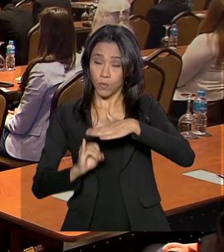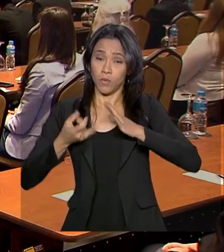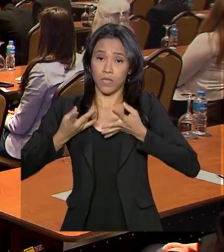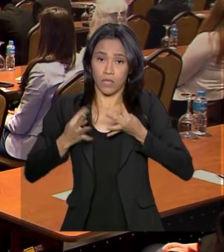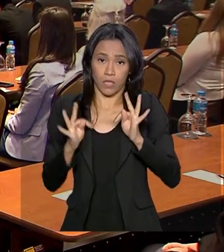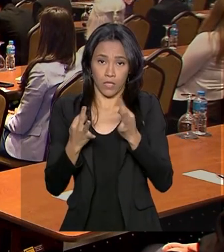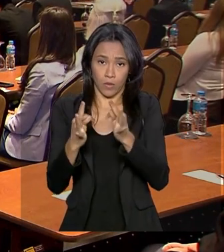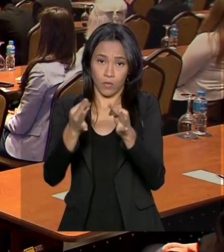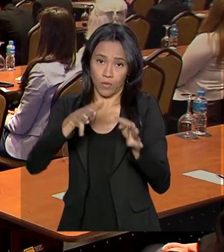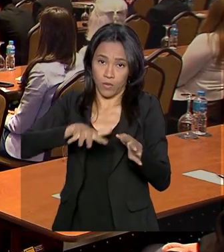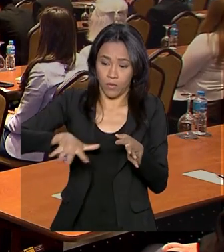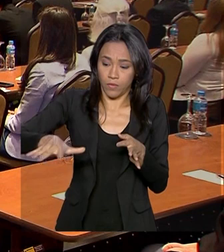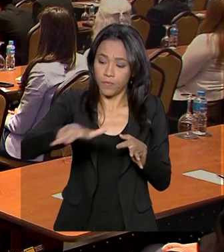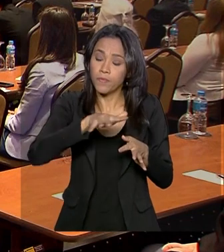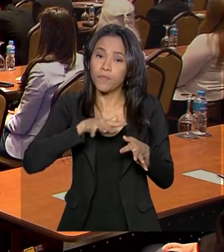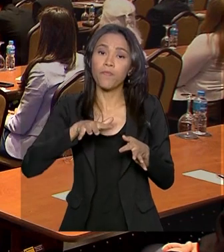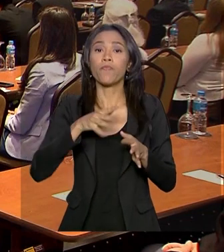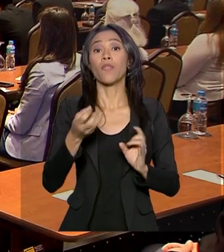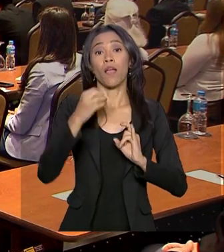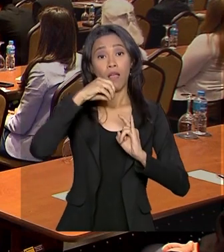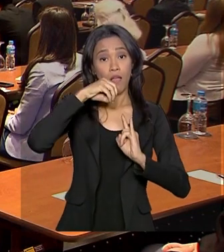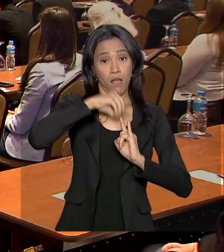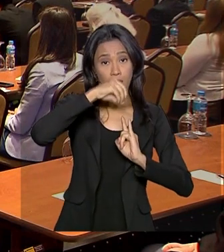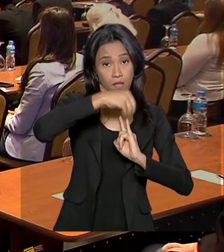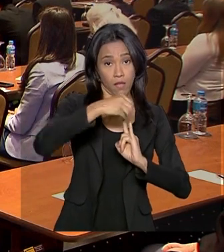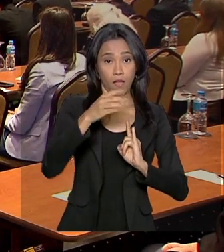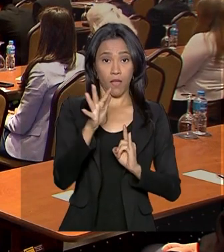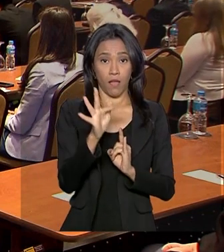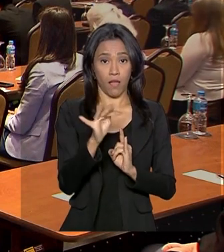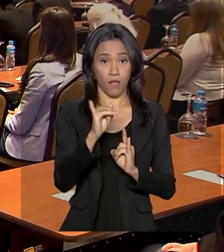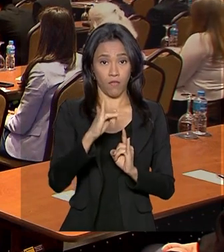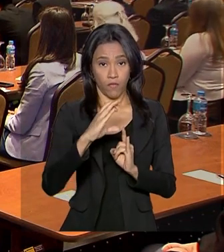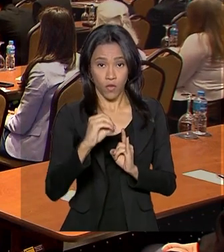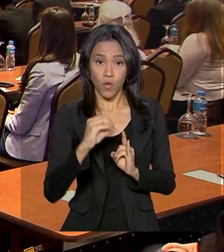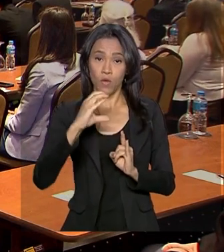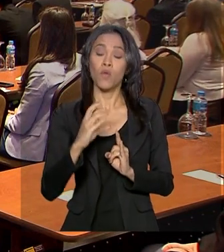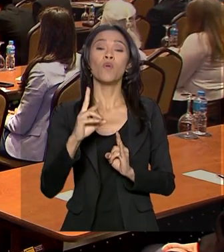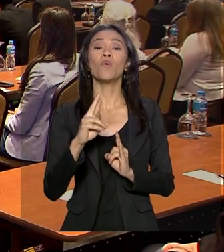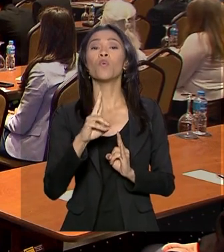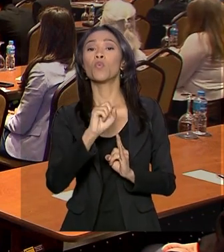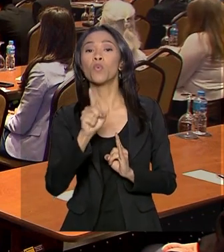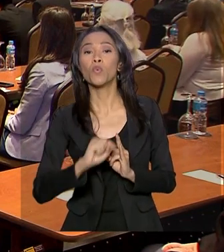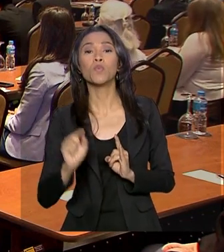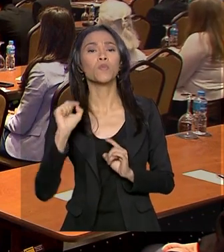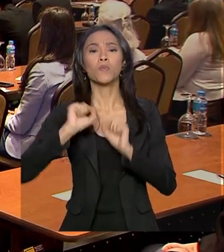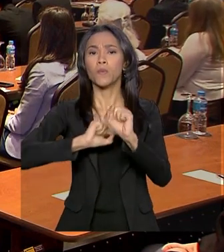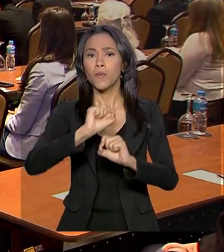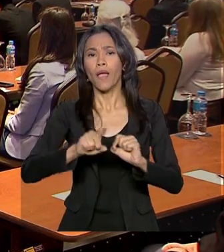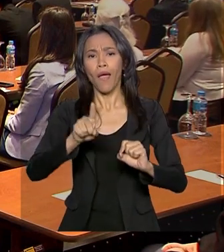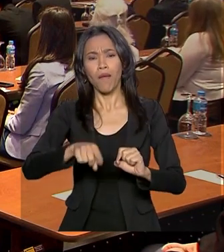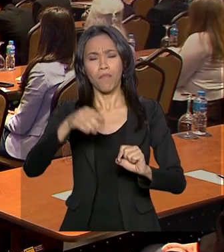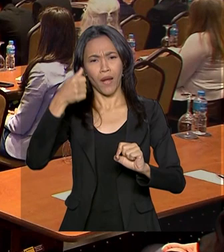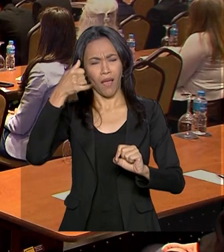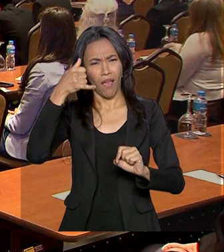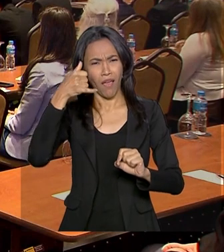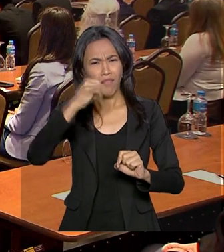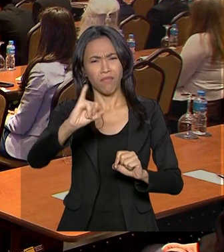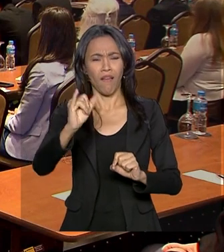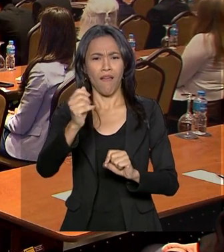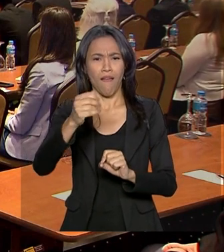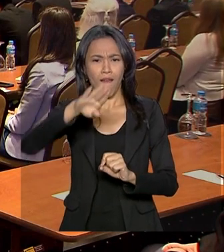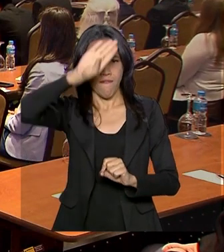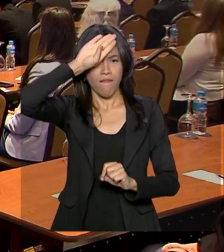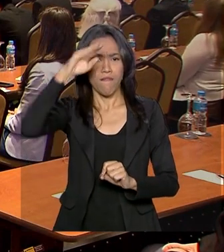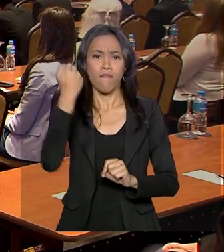e Imunobiológicos. A Fiocruz, por meio de Biomanguinhos, desempenha importante papel na contenção da febre amarela em todo o